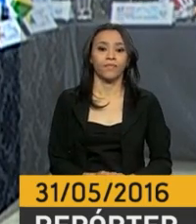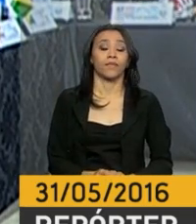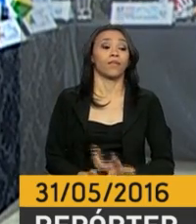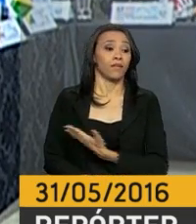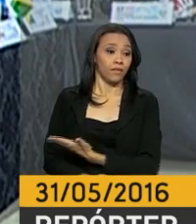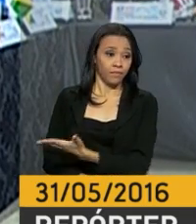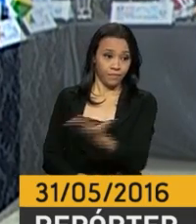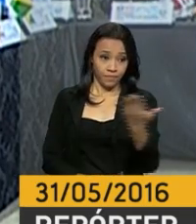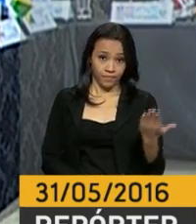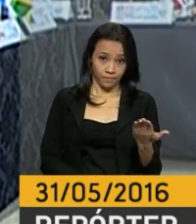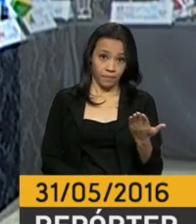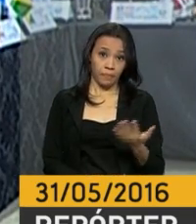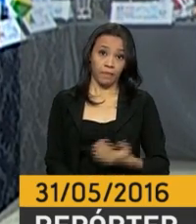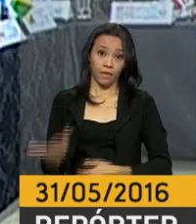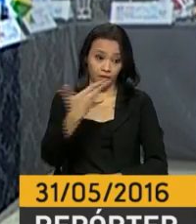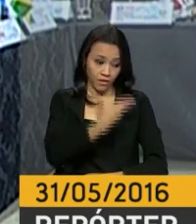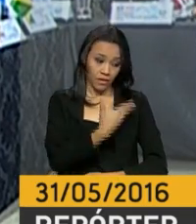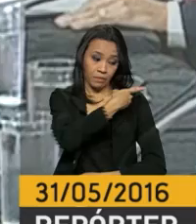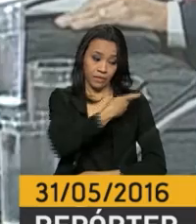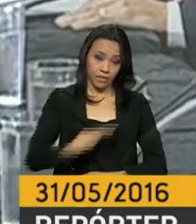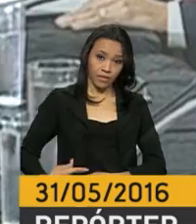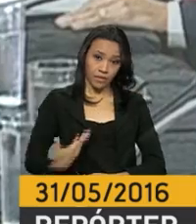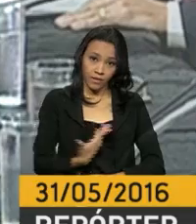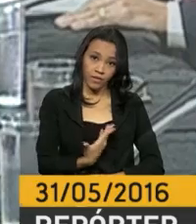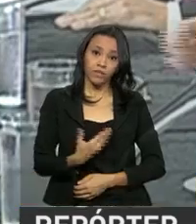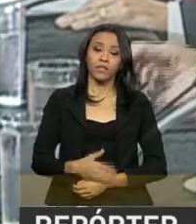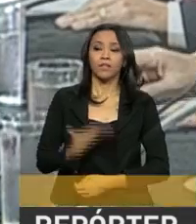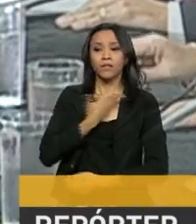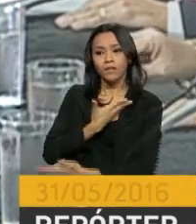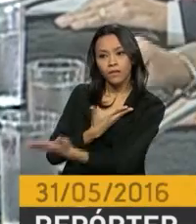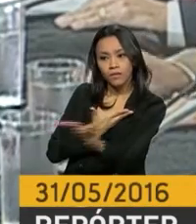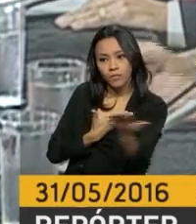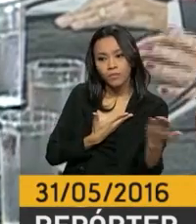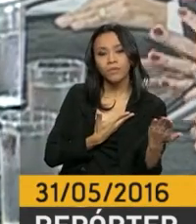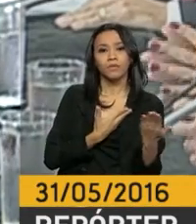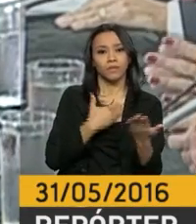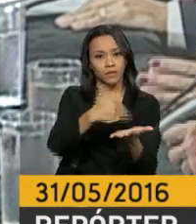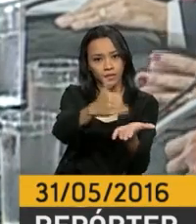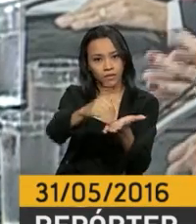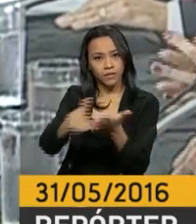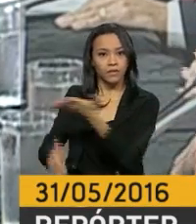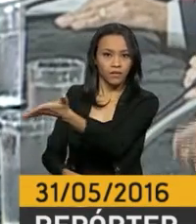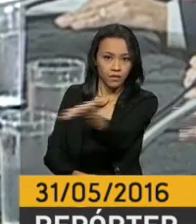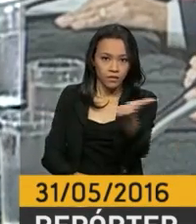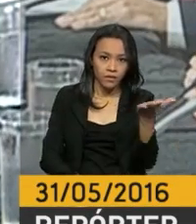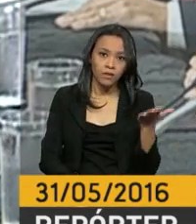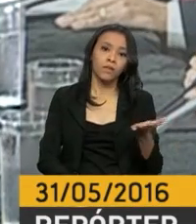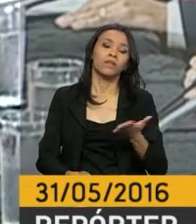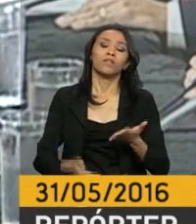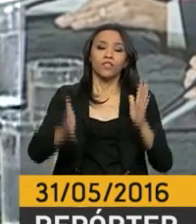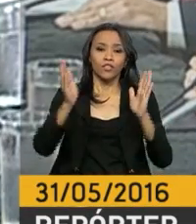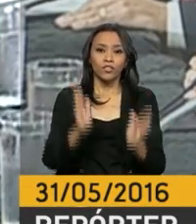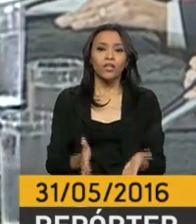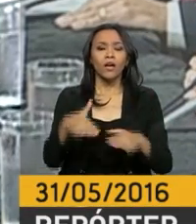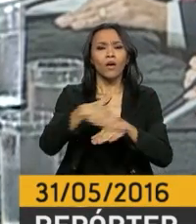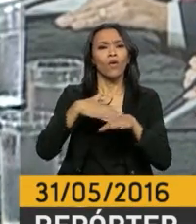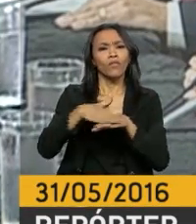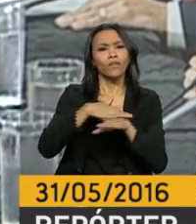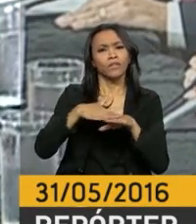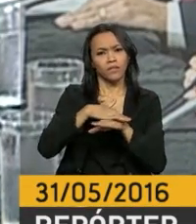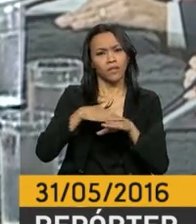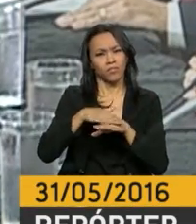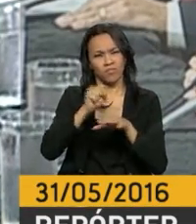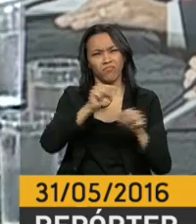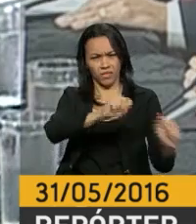colegas secretários, senhor presidente, como nós conversamos já durante essa